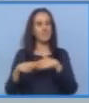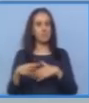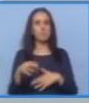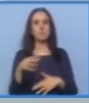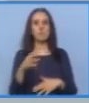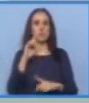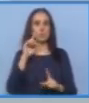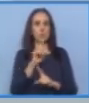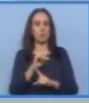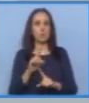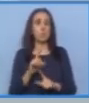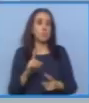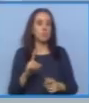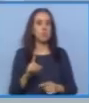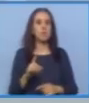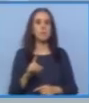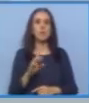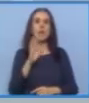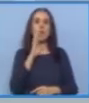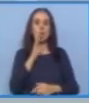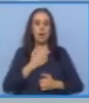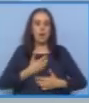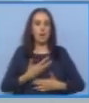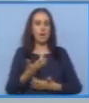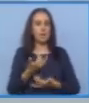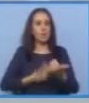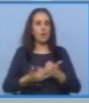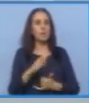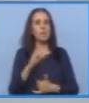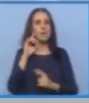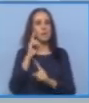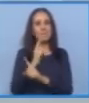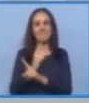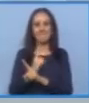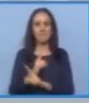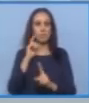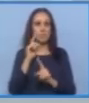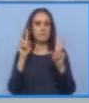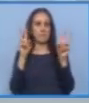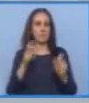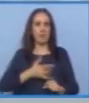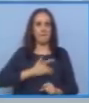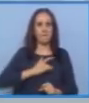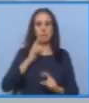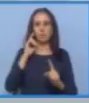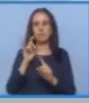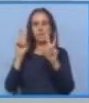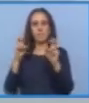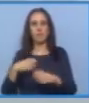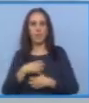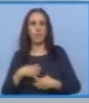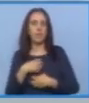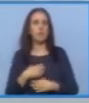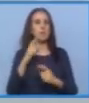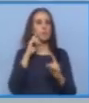música, trocam-se os cantores, mas vão-se mantendo os temas. A música que fala dos amores, a música que fala das angústias, a música